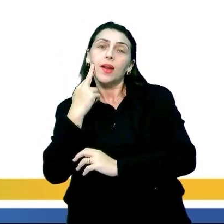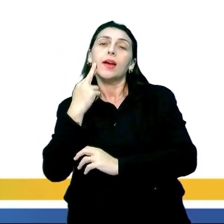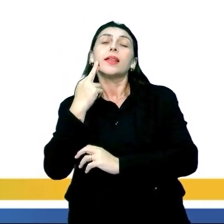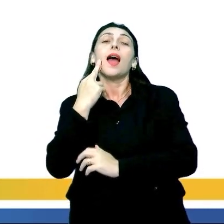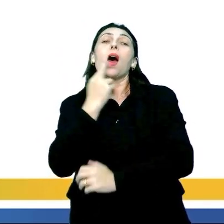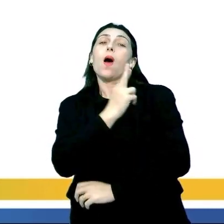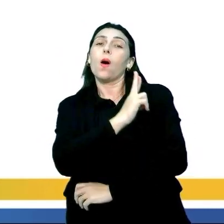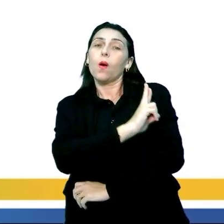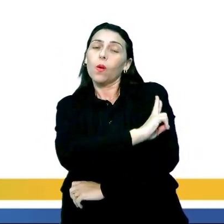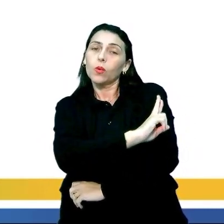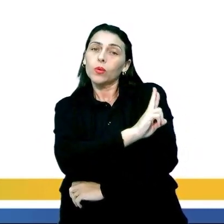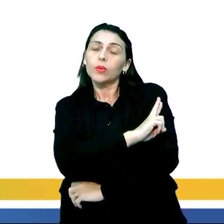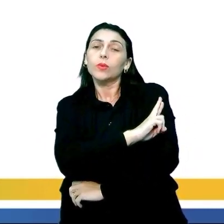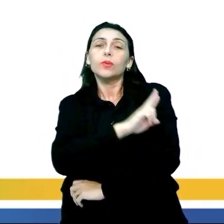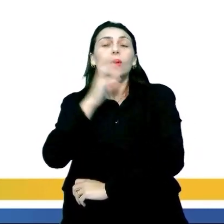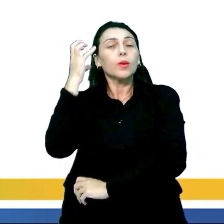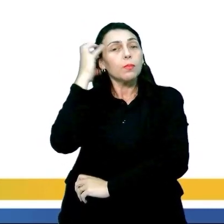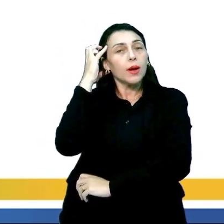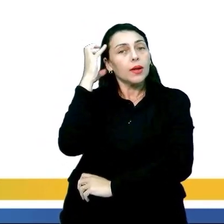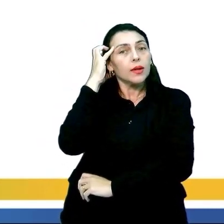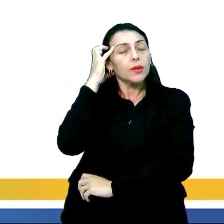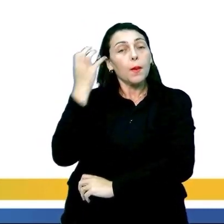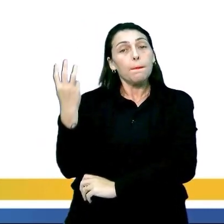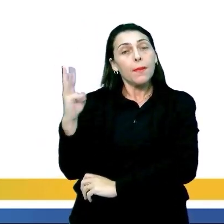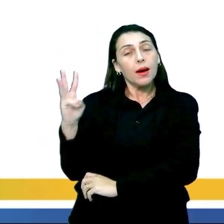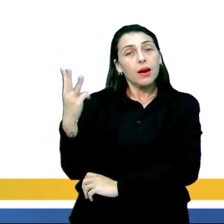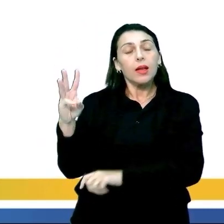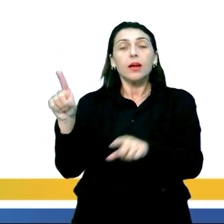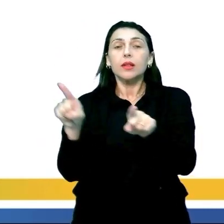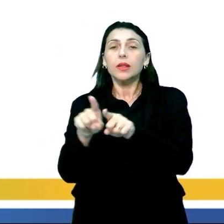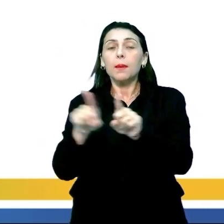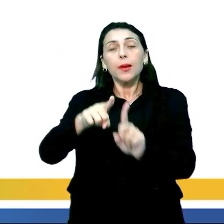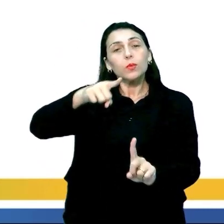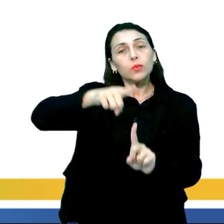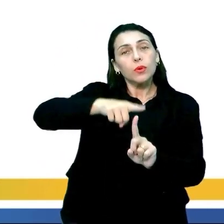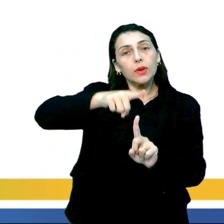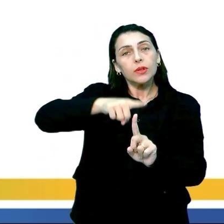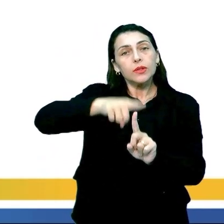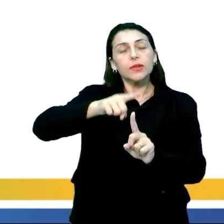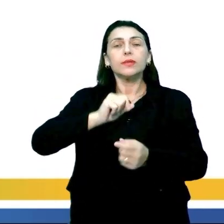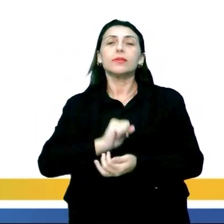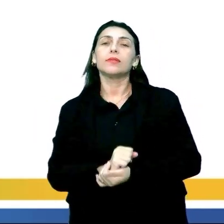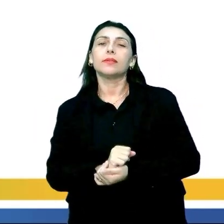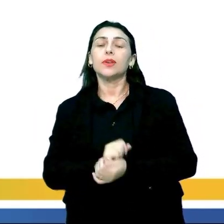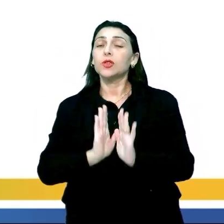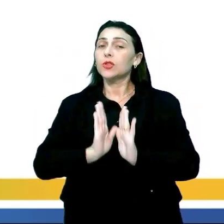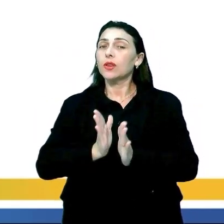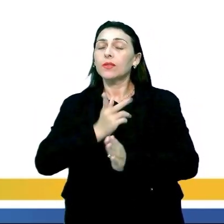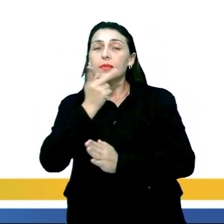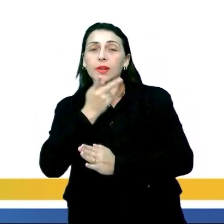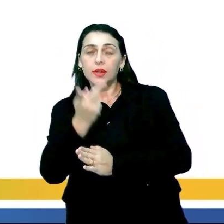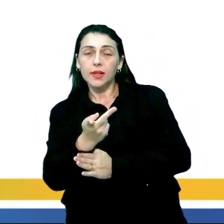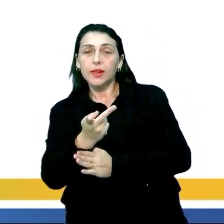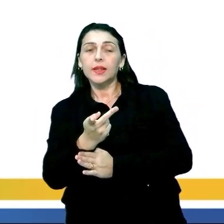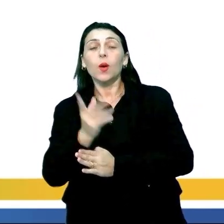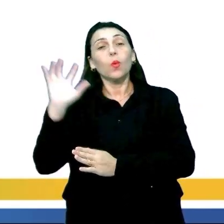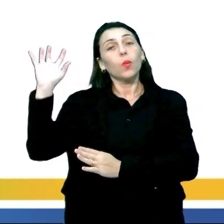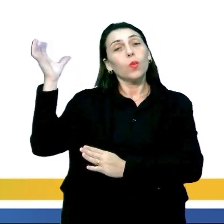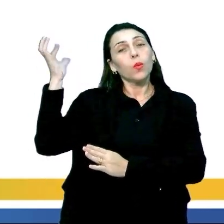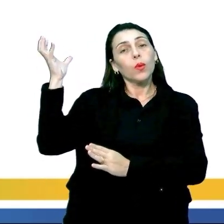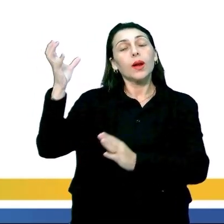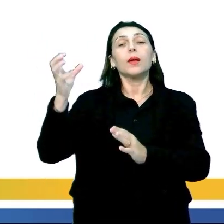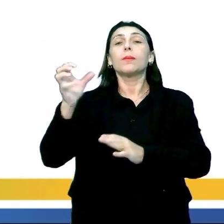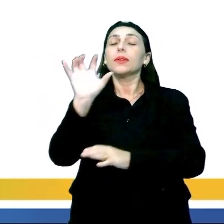de Rondônia, Mato Grosso, Maranhão e também o Tocantins. Como eu já falei, o clima